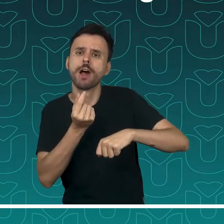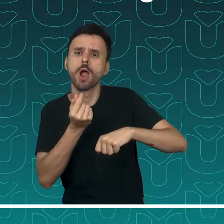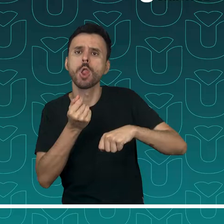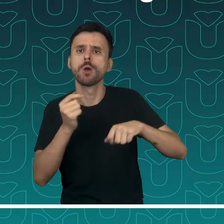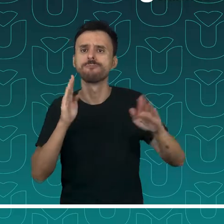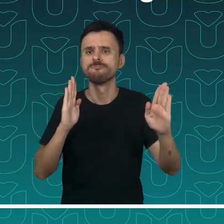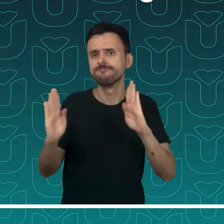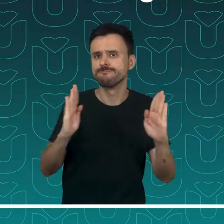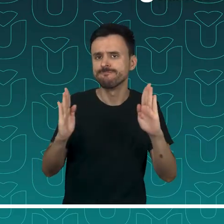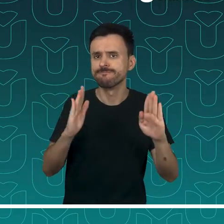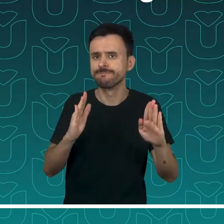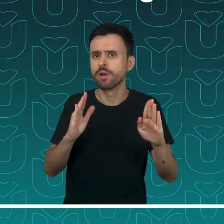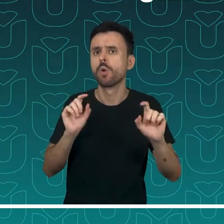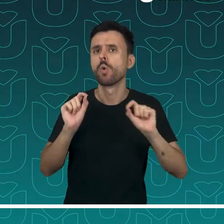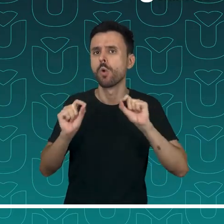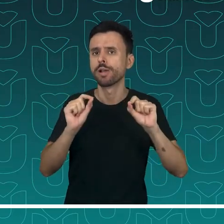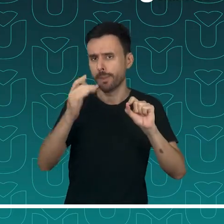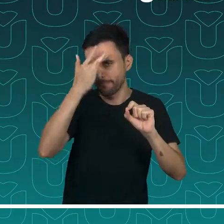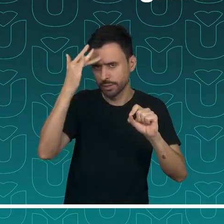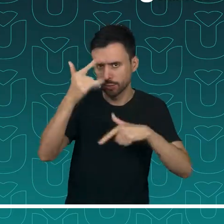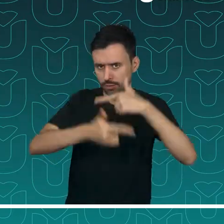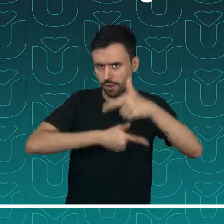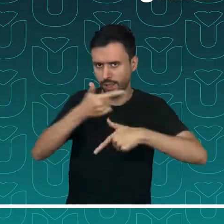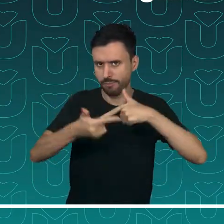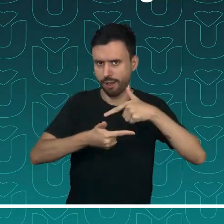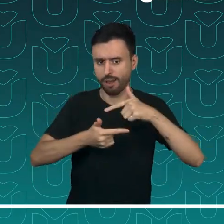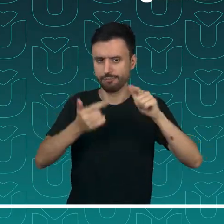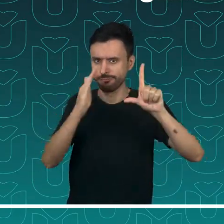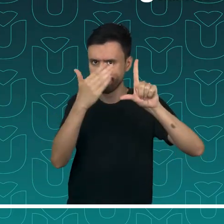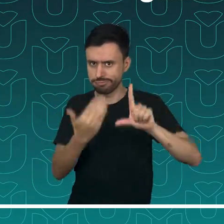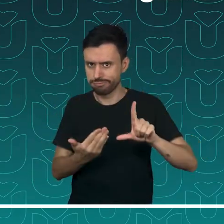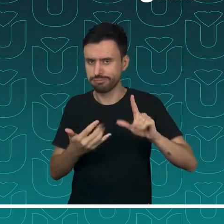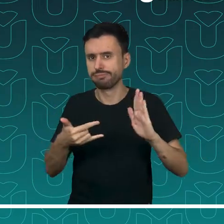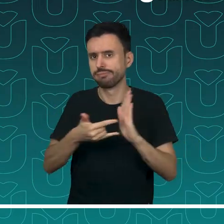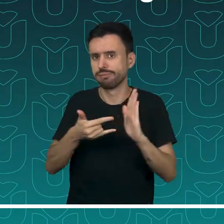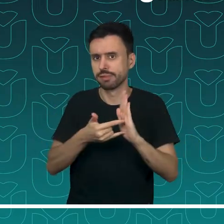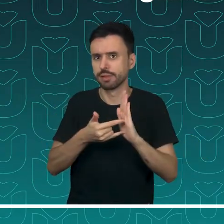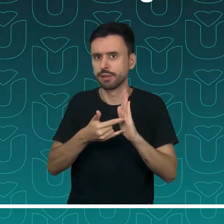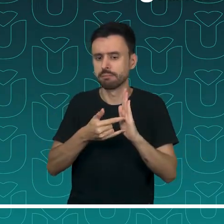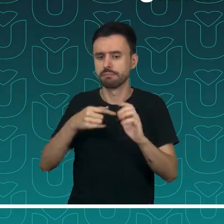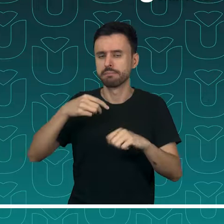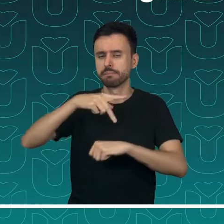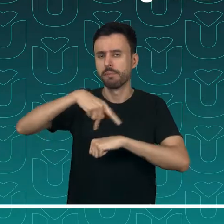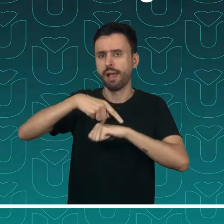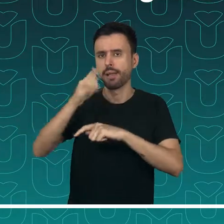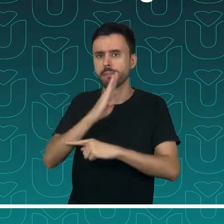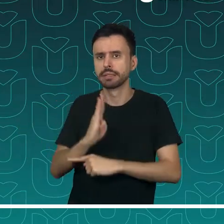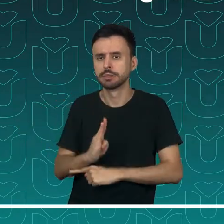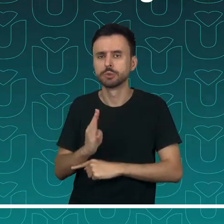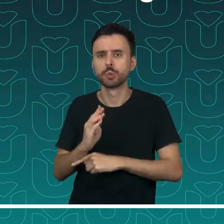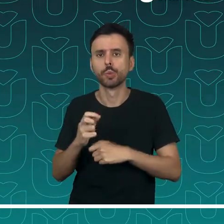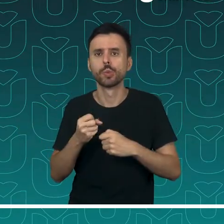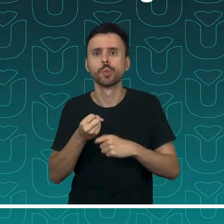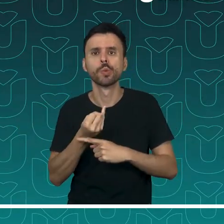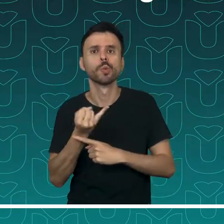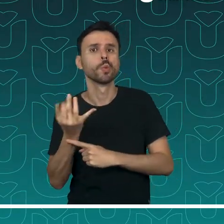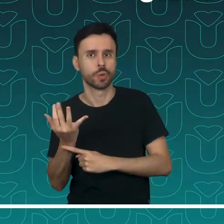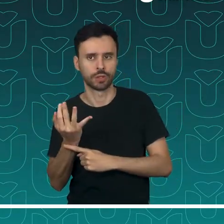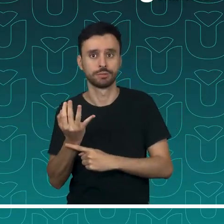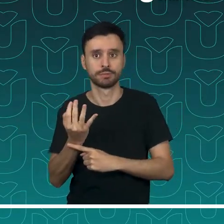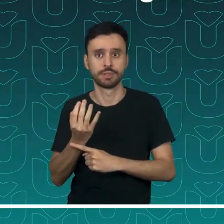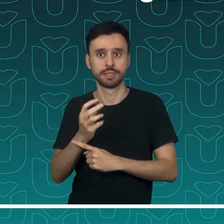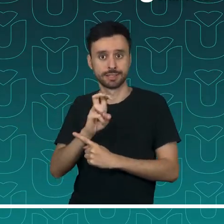salário de um profissional com a formação em Análise e Desenvolvimento de Sistemas no Brasil atualmente é R$ 5